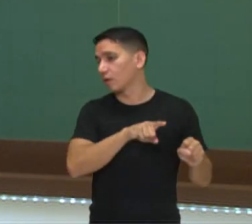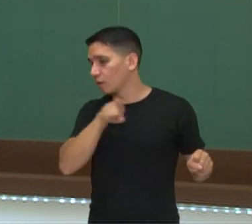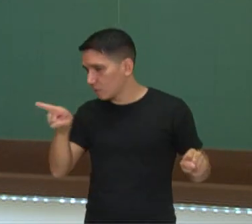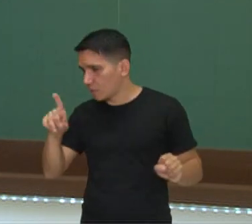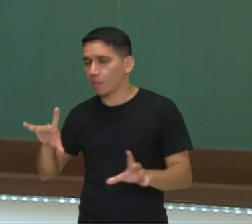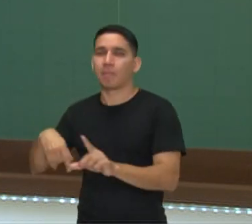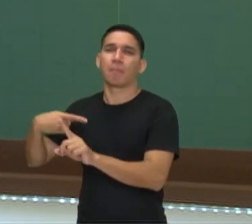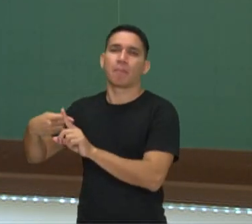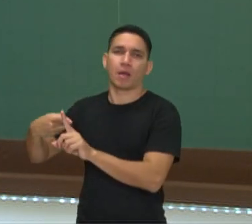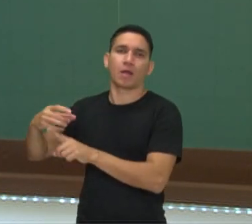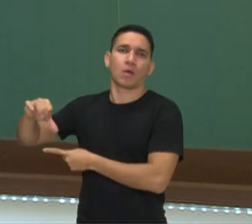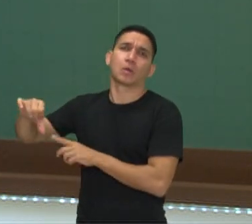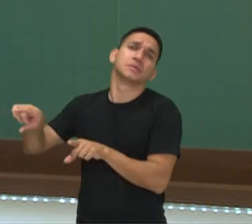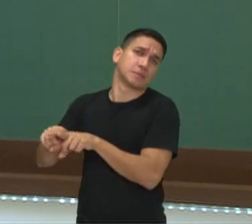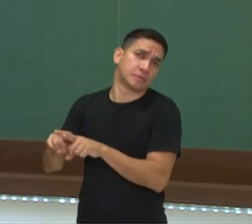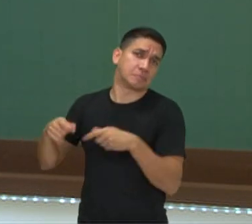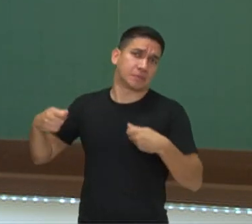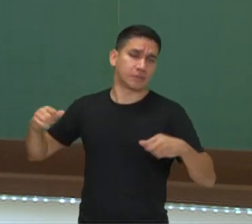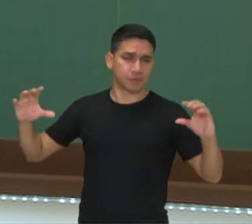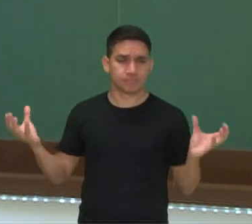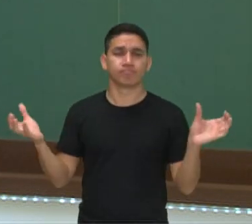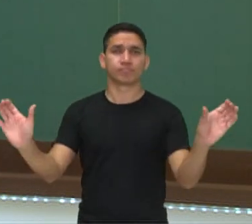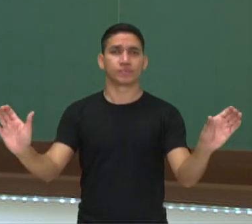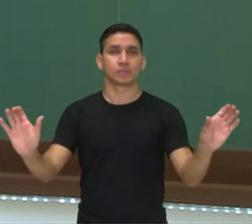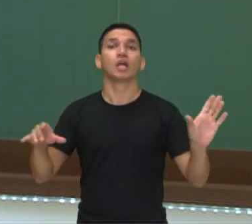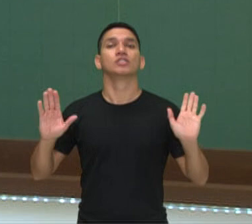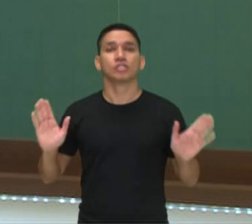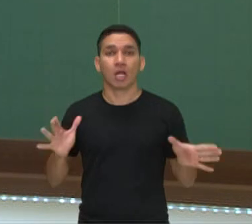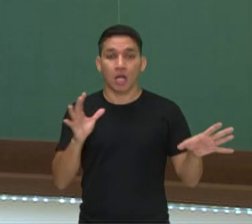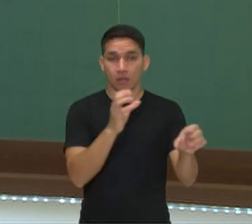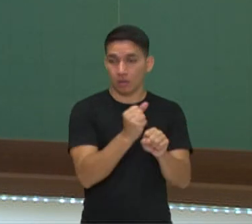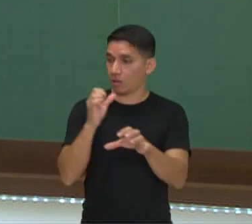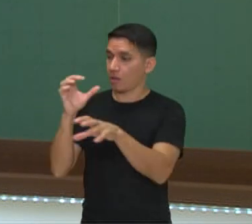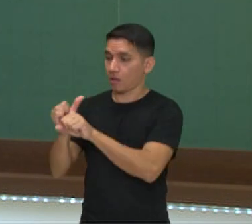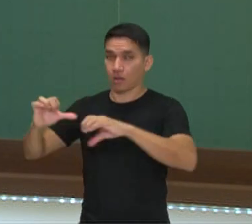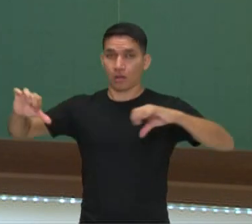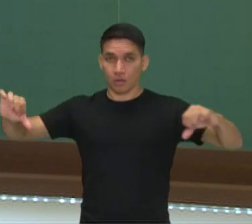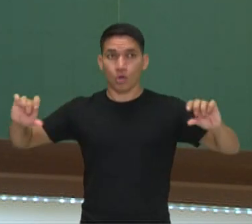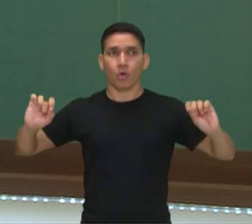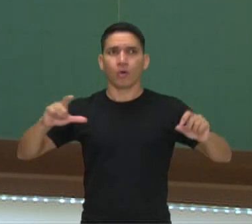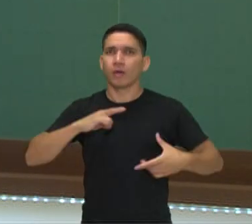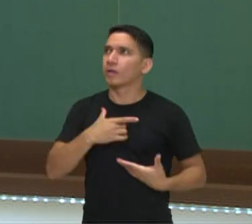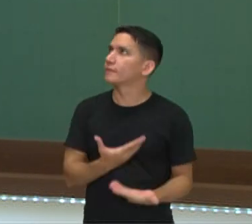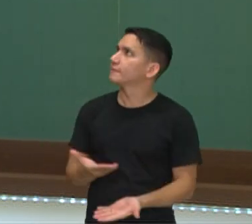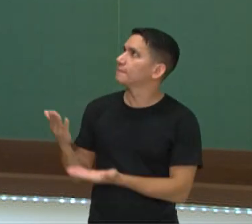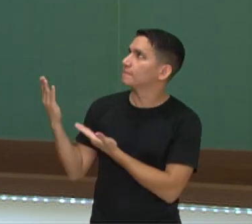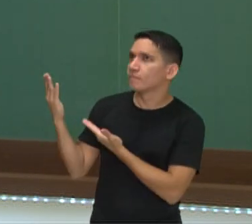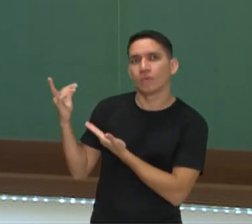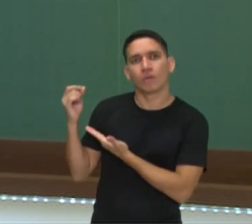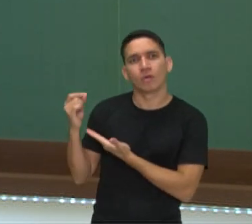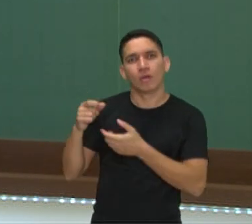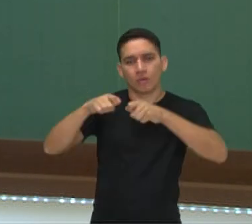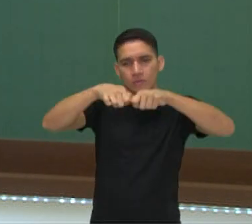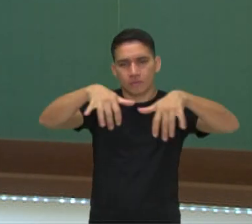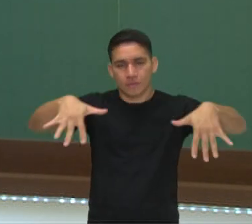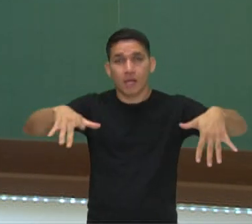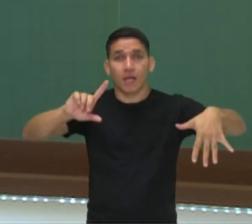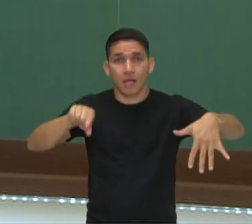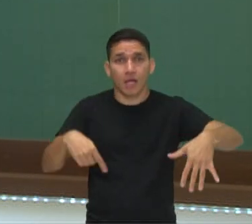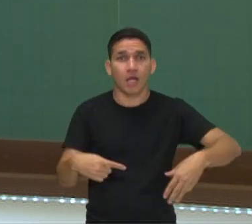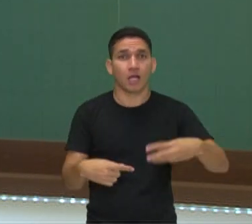também, beleza? Somado 9, eu tenho um trinômio aqui, ó, que fatorado é x mais 3 ao